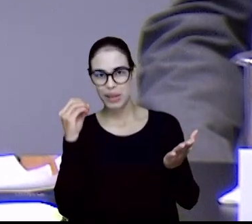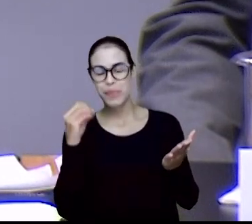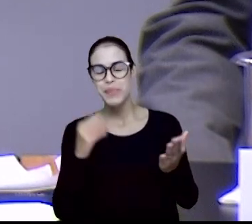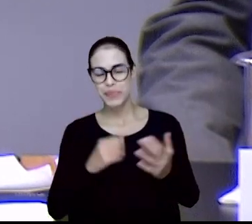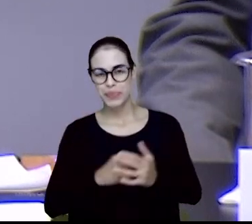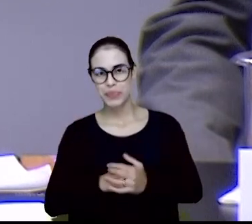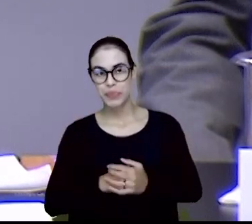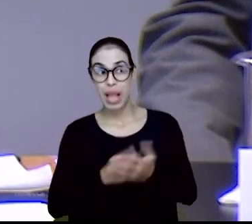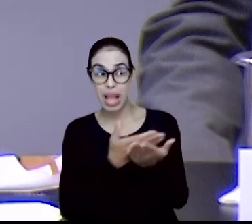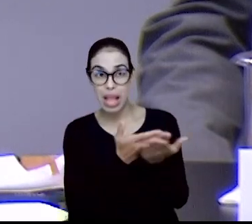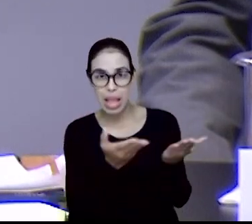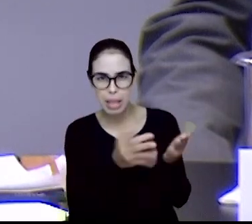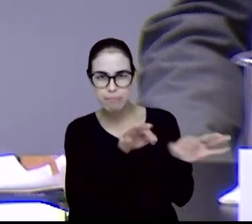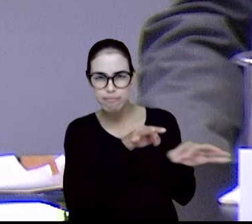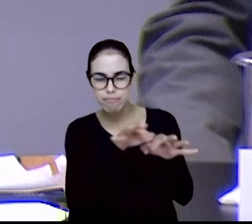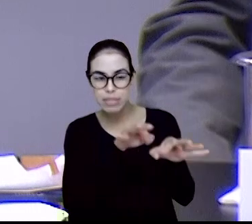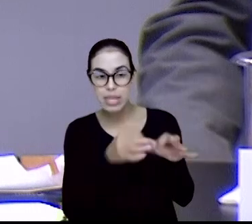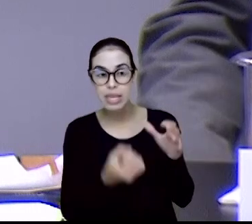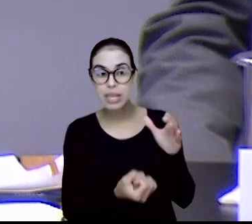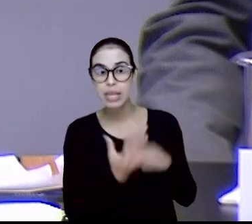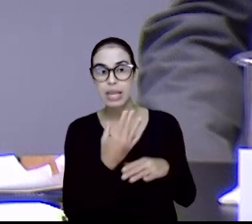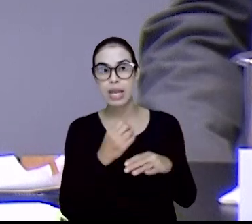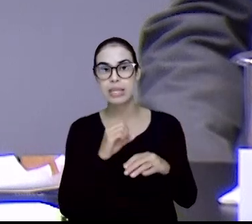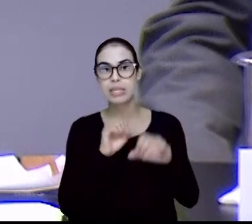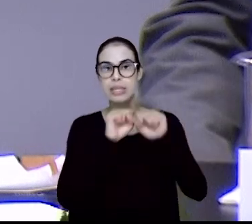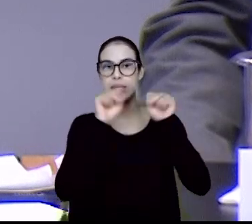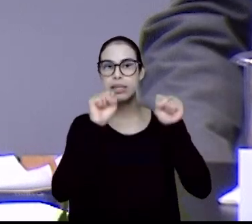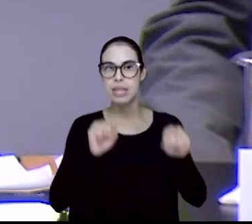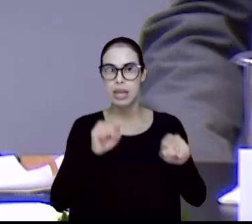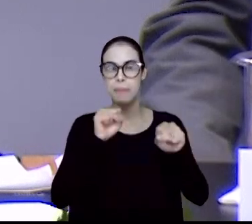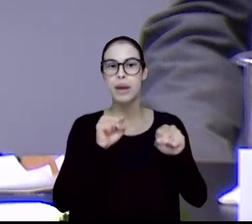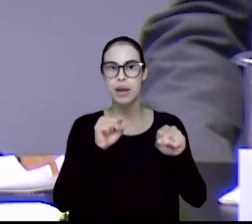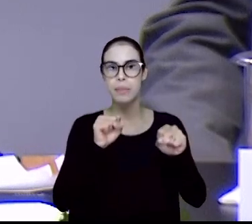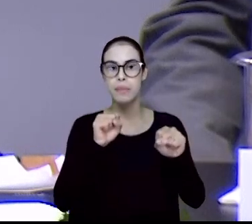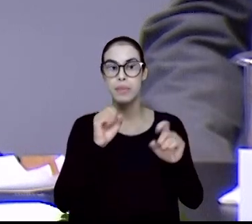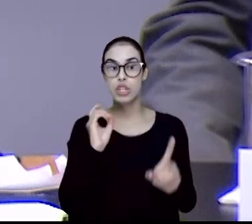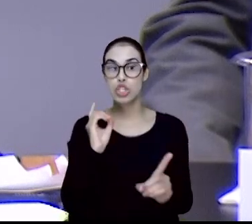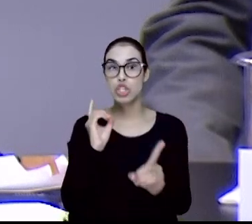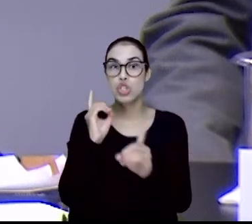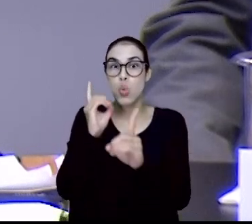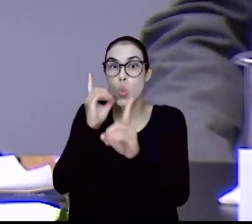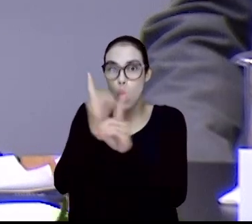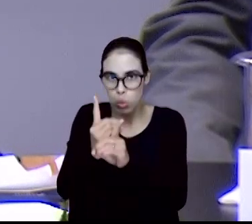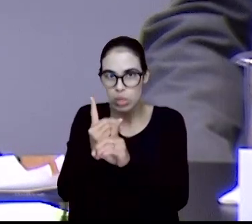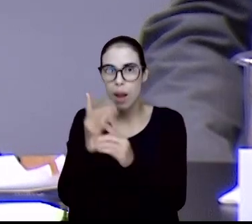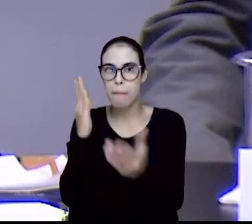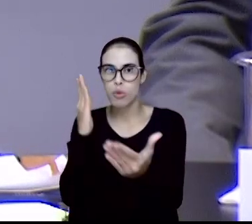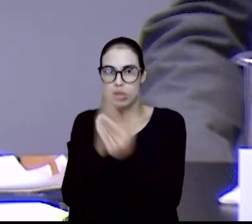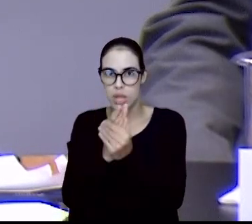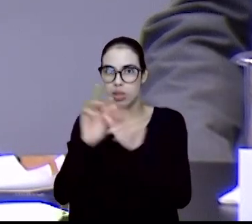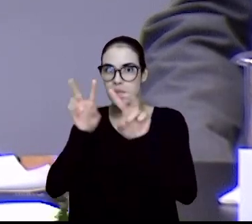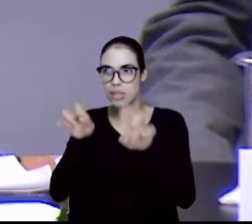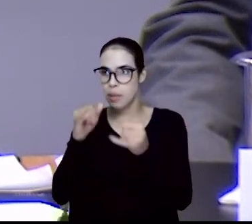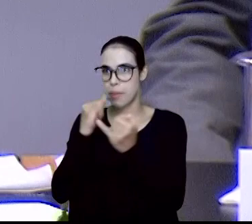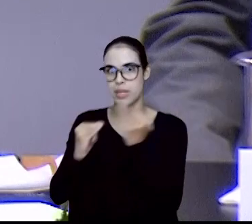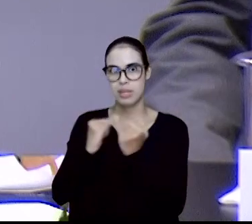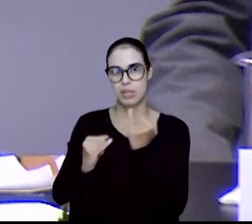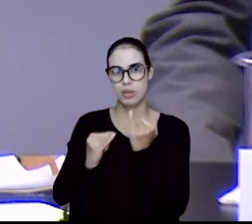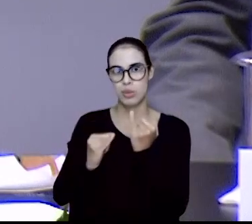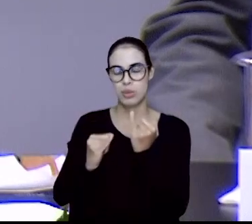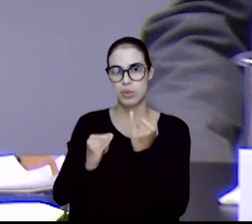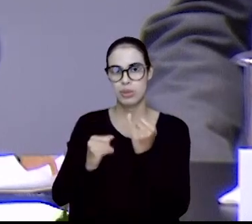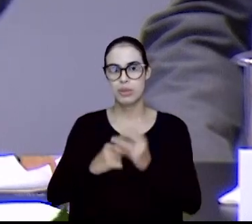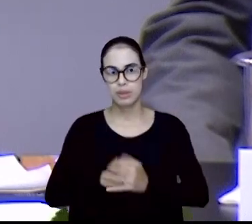estão desenvolvendo um sistema para localização de precedentes. Porque trabalhar com precedente, você tem que